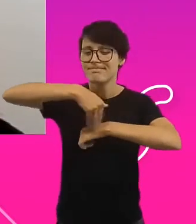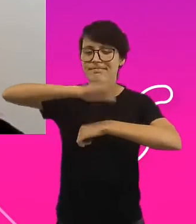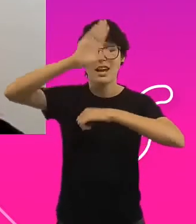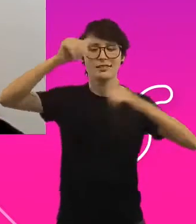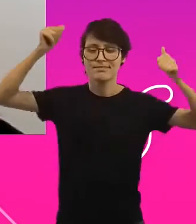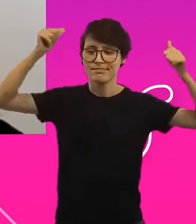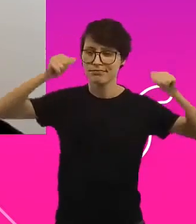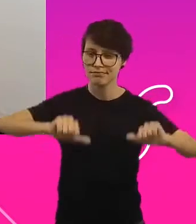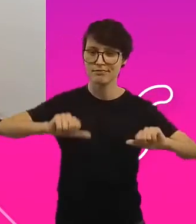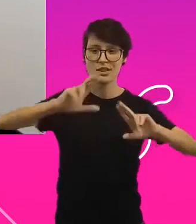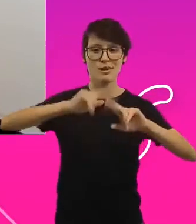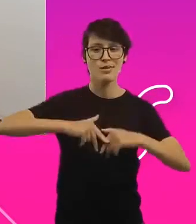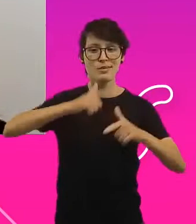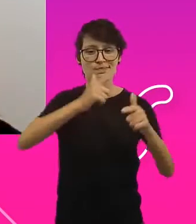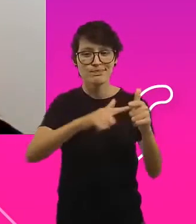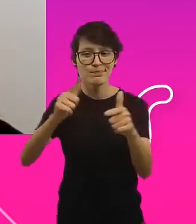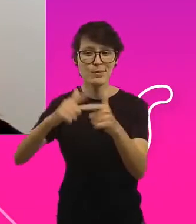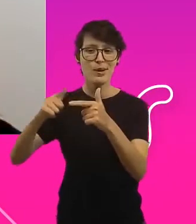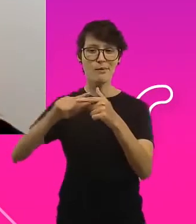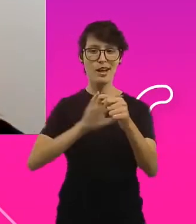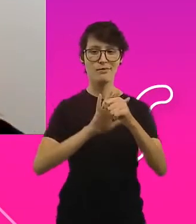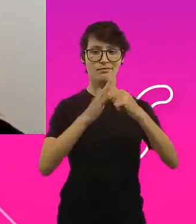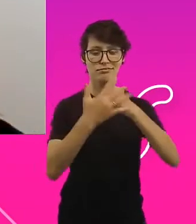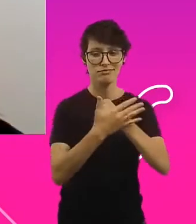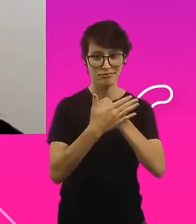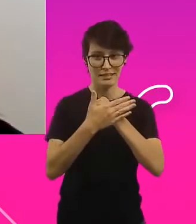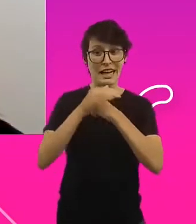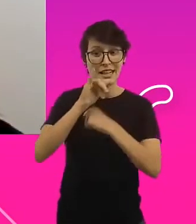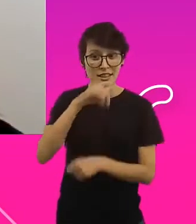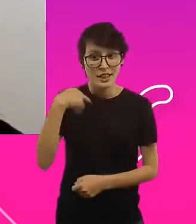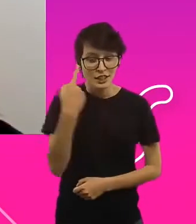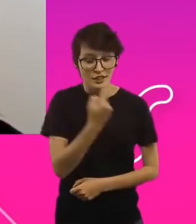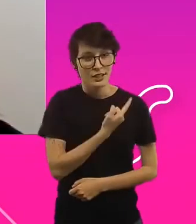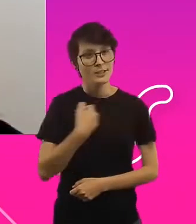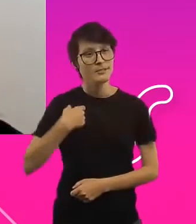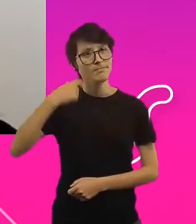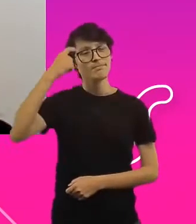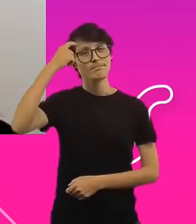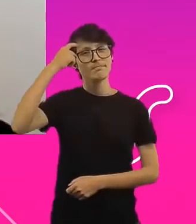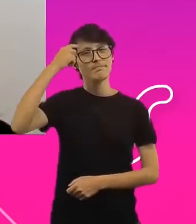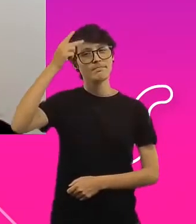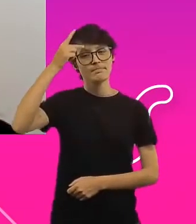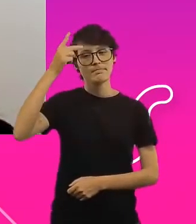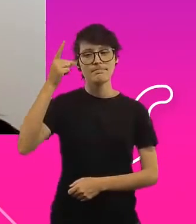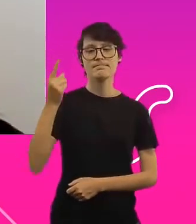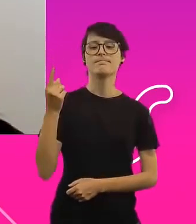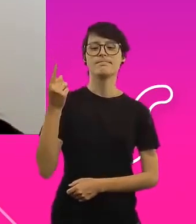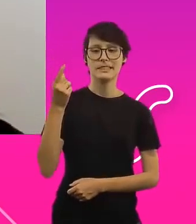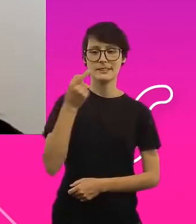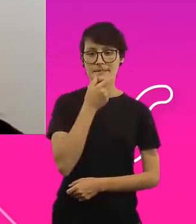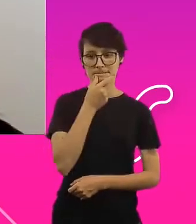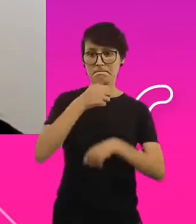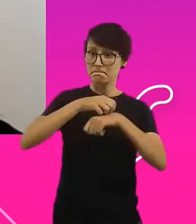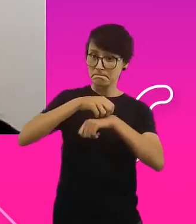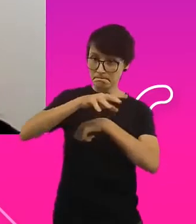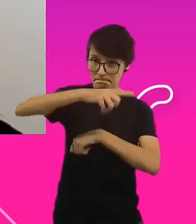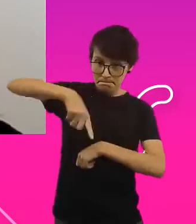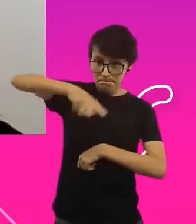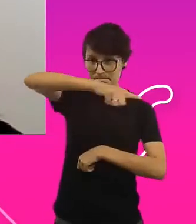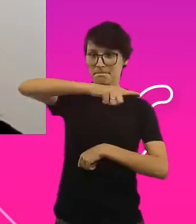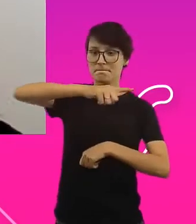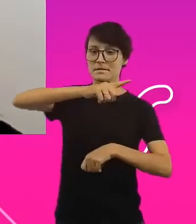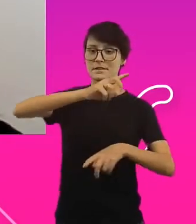pela pandemia. Se a gente pensar rapidamente, eu vou deixar para os nossos painelistas falarem com isso com